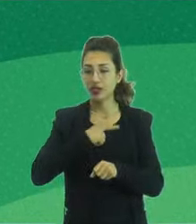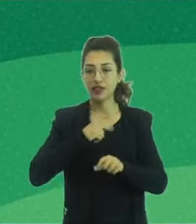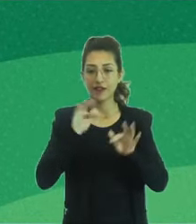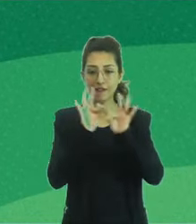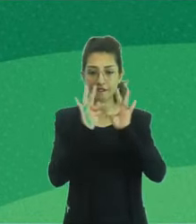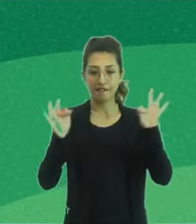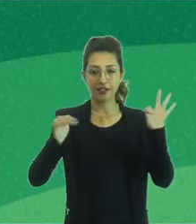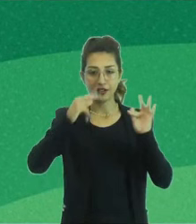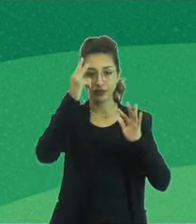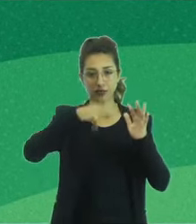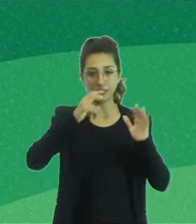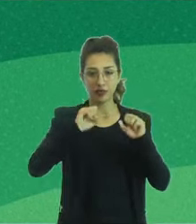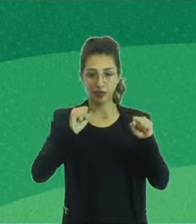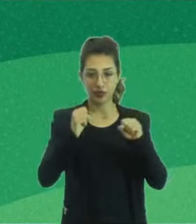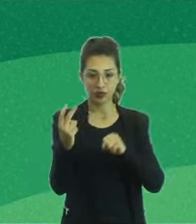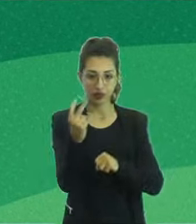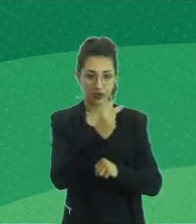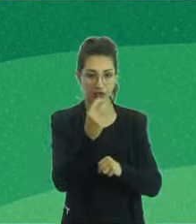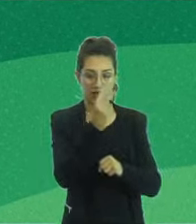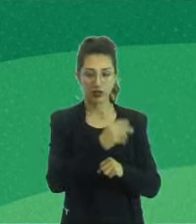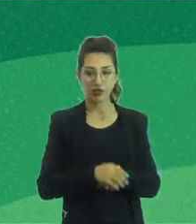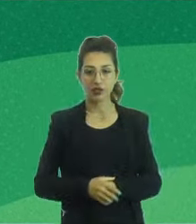para vocês lerem aí eu vou deixar